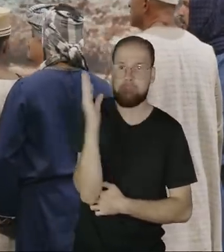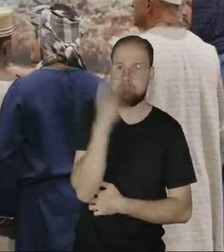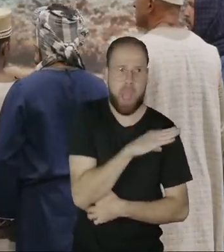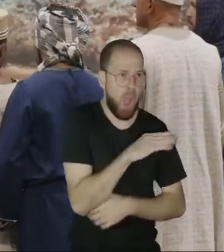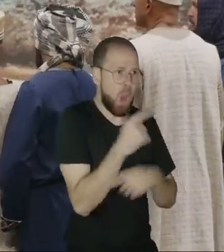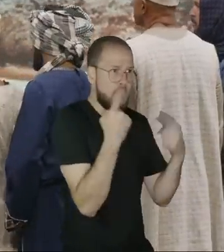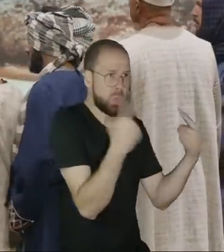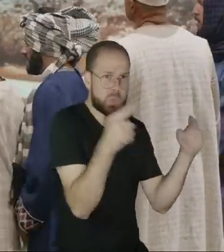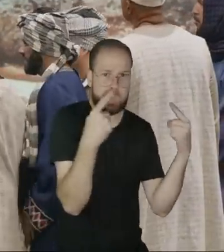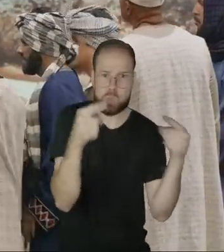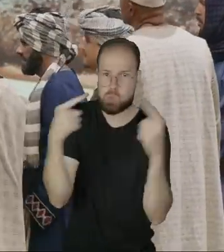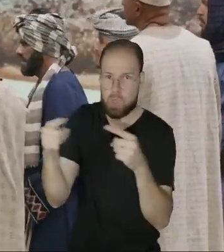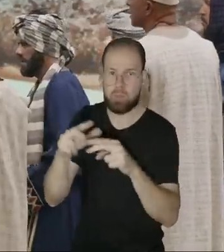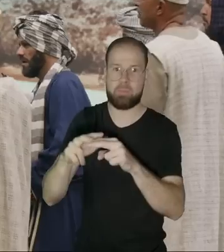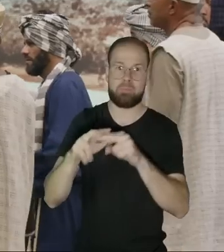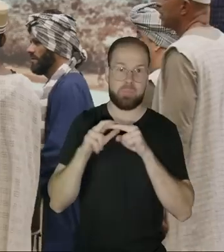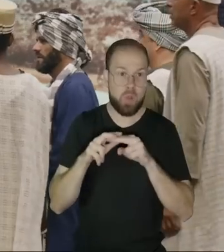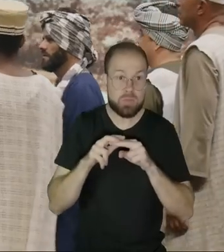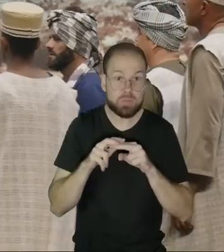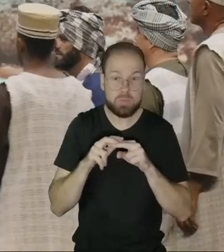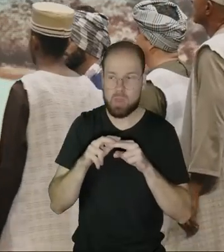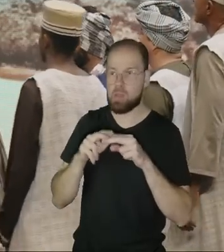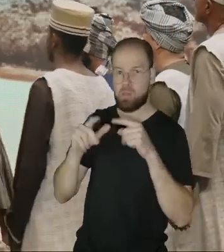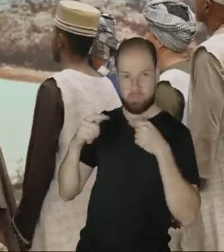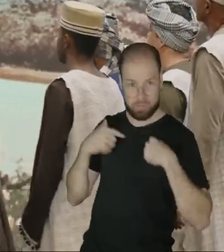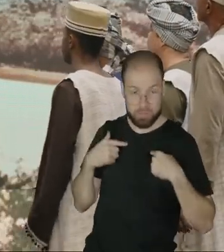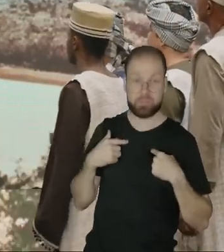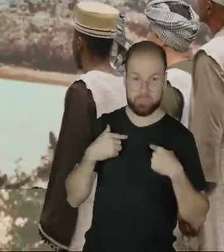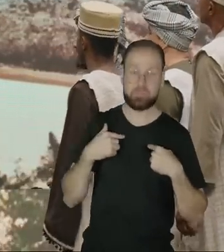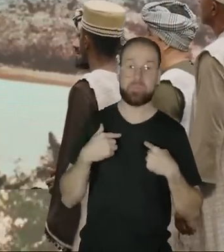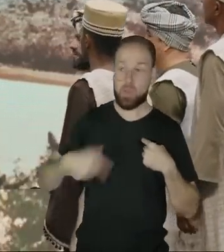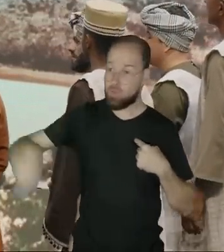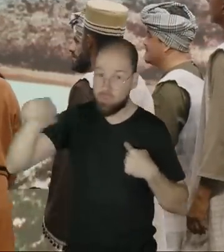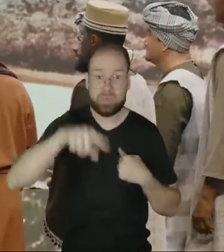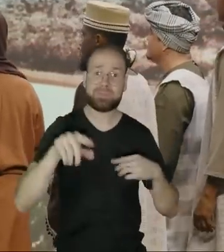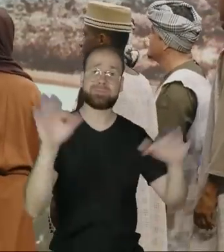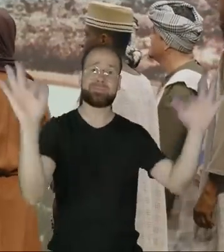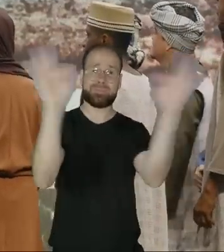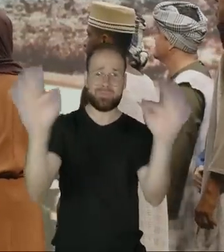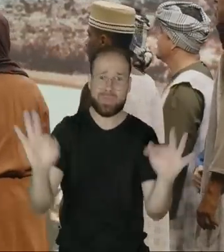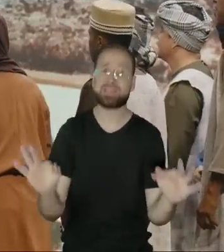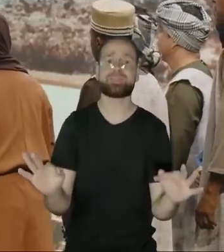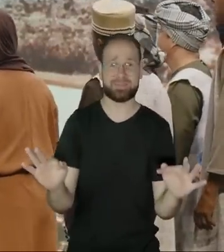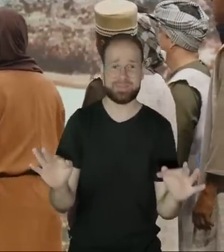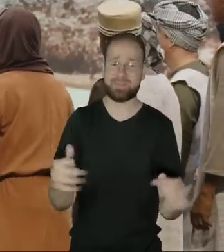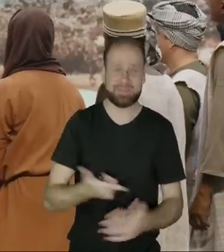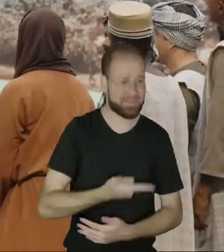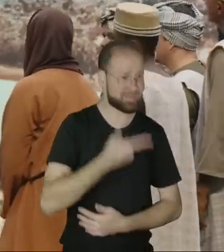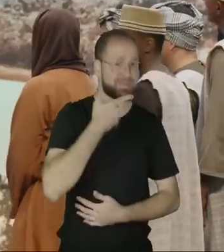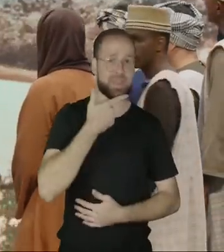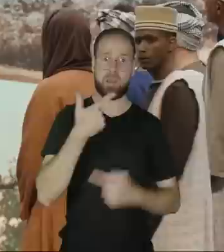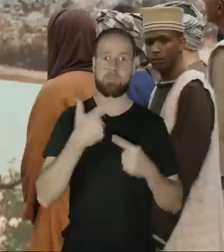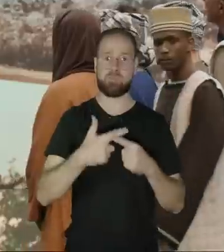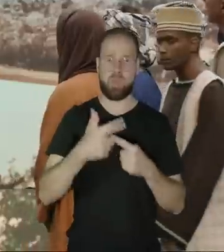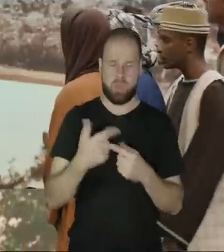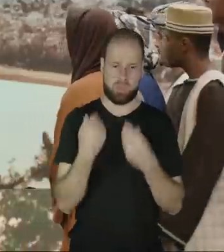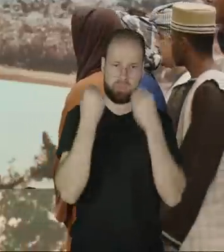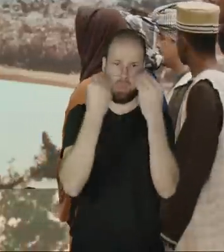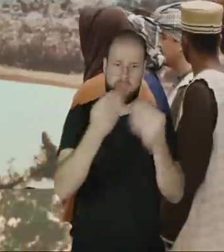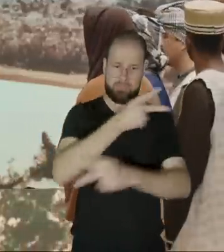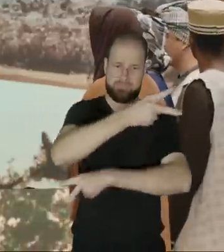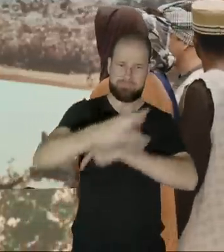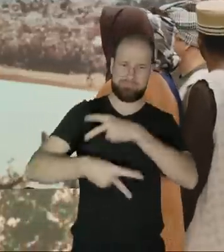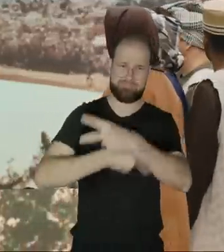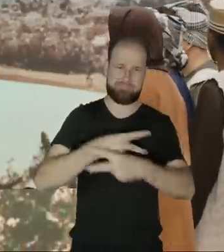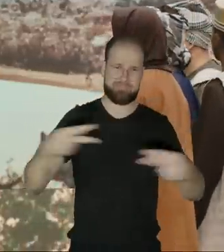vós por causa de mim. Exultai-vos e alegrai-vos, porque é grande o vosso galardão nos céus,